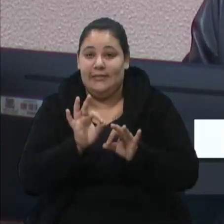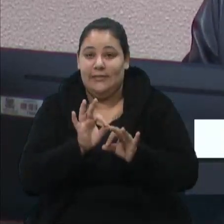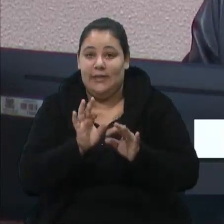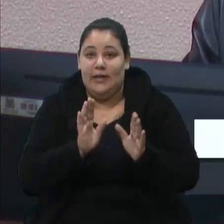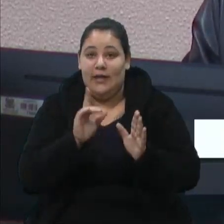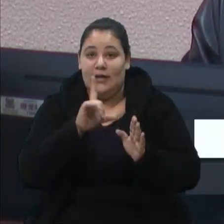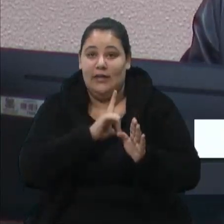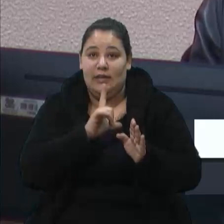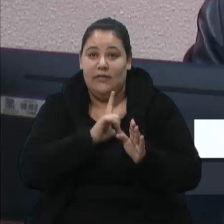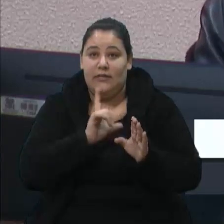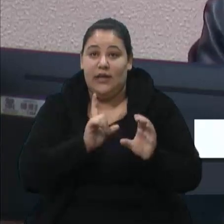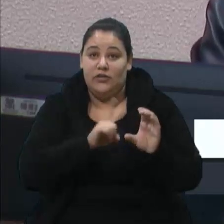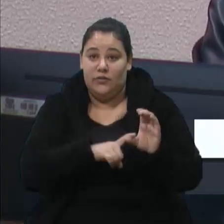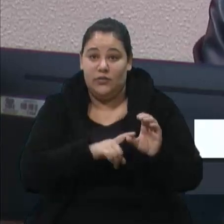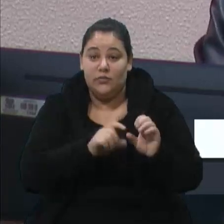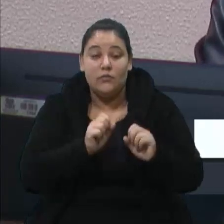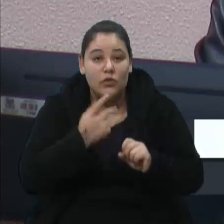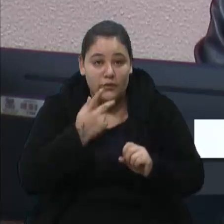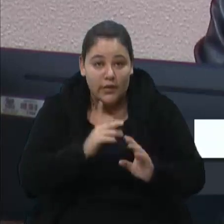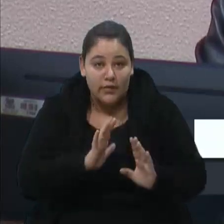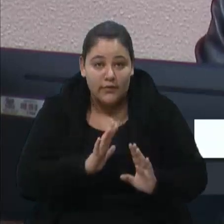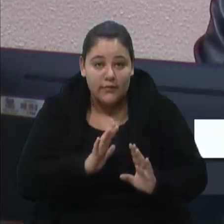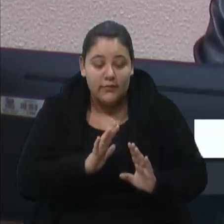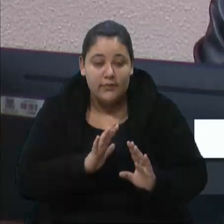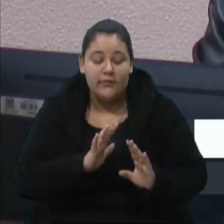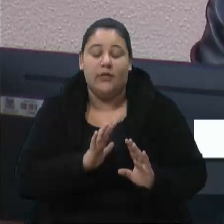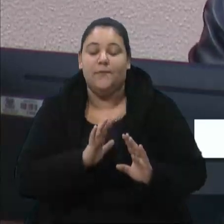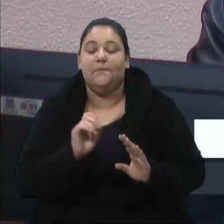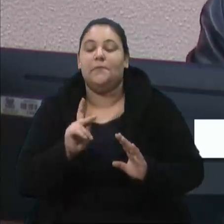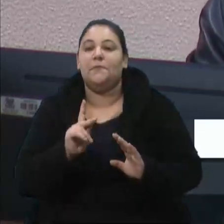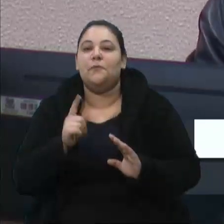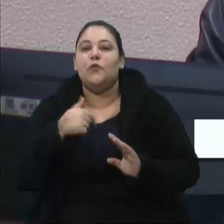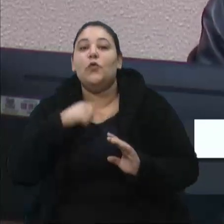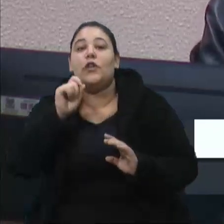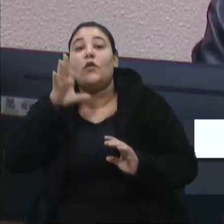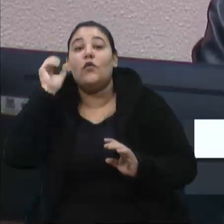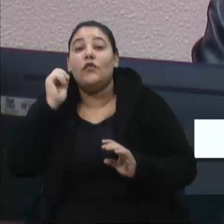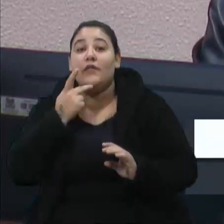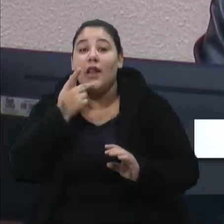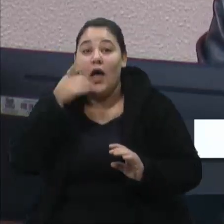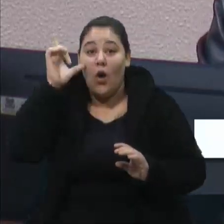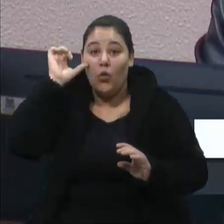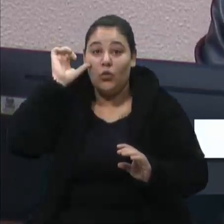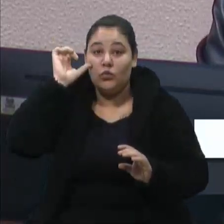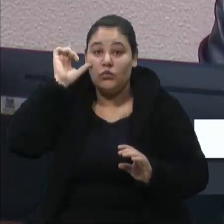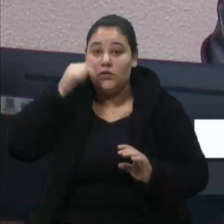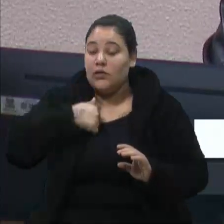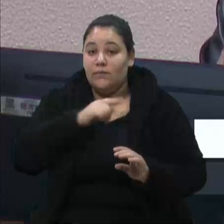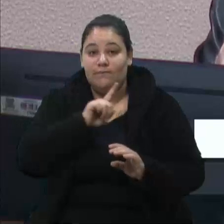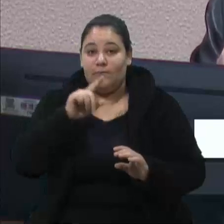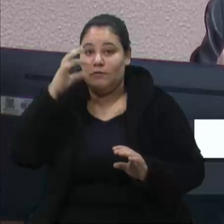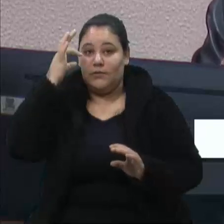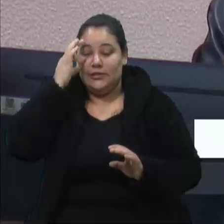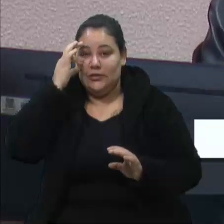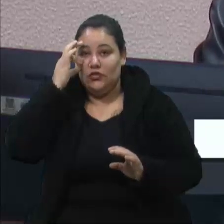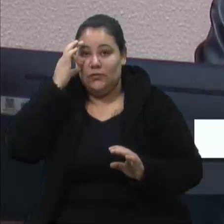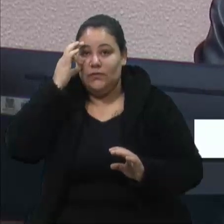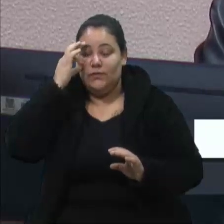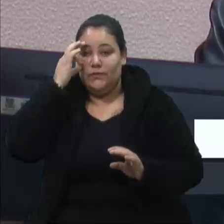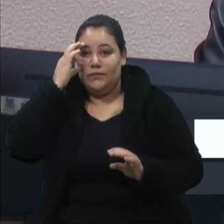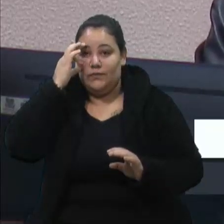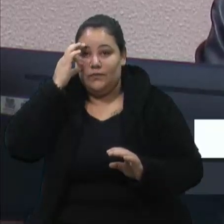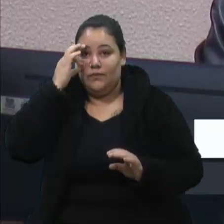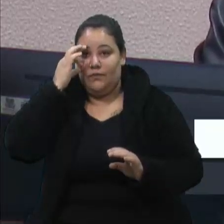E o que eu ouvi falar ontem, Eu não estava presente, porque estava aqui